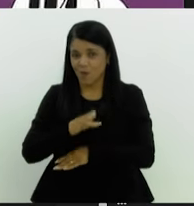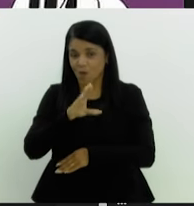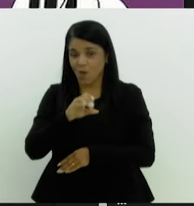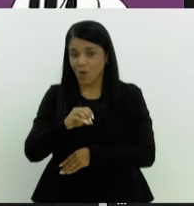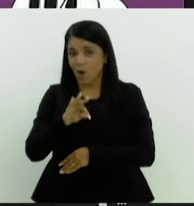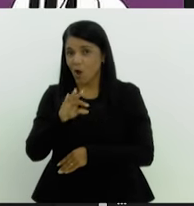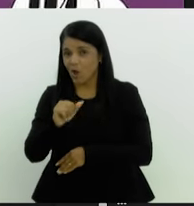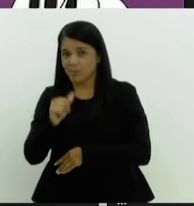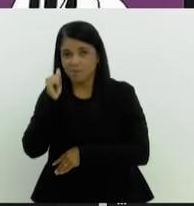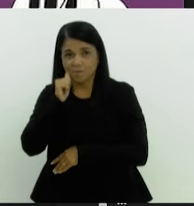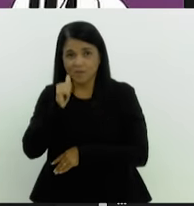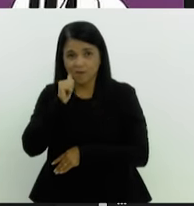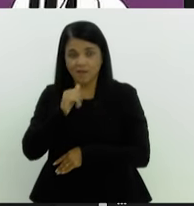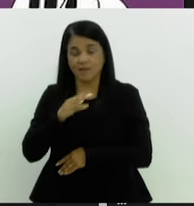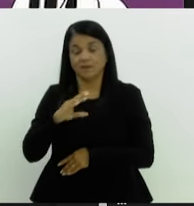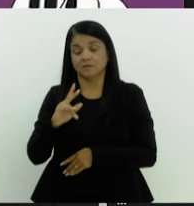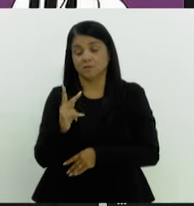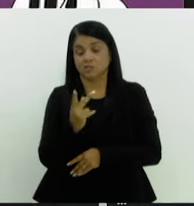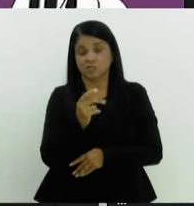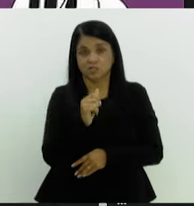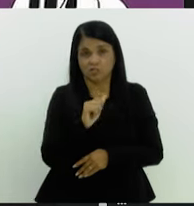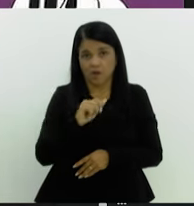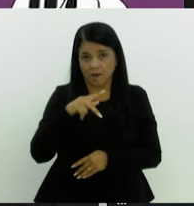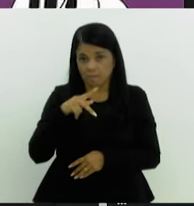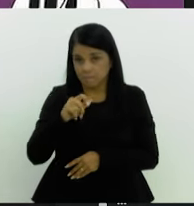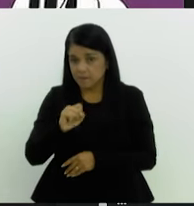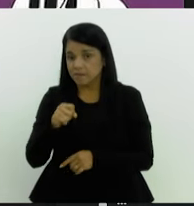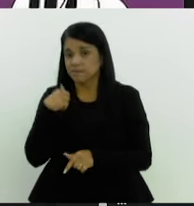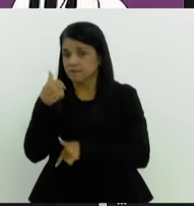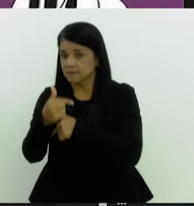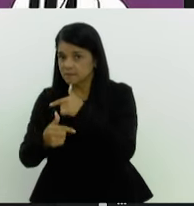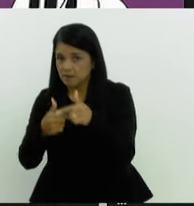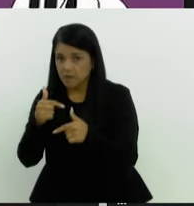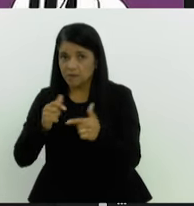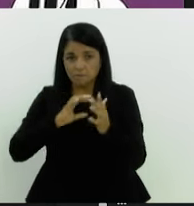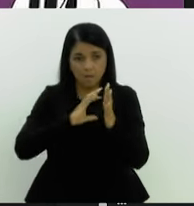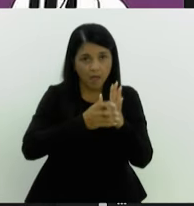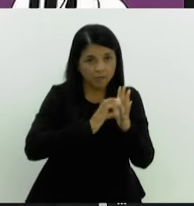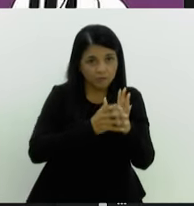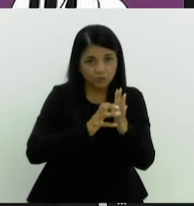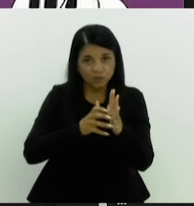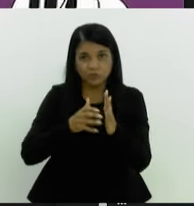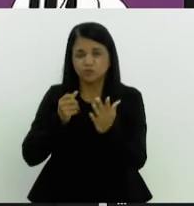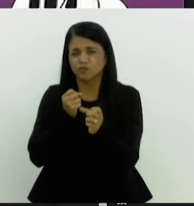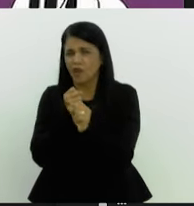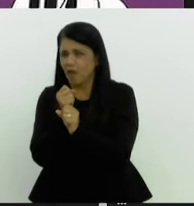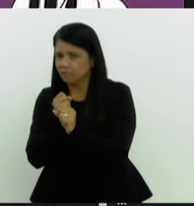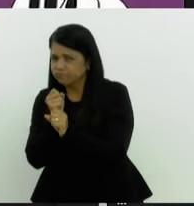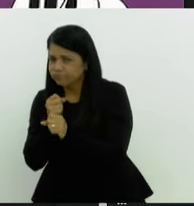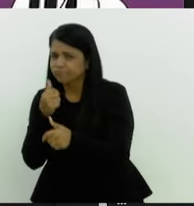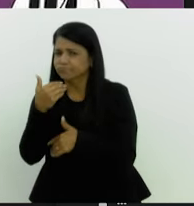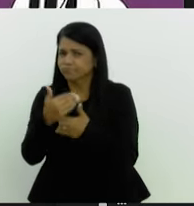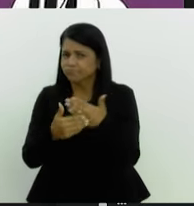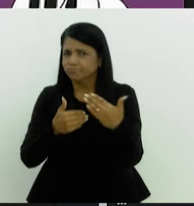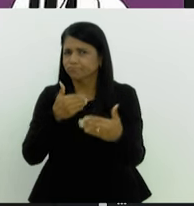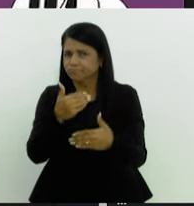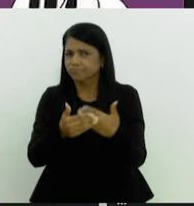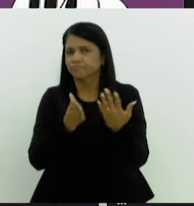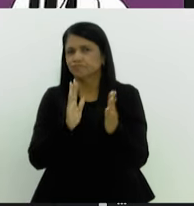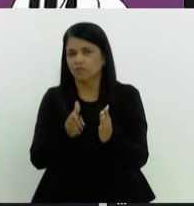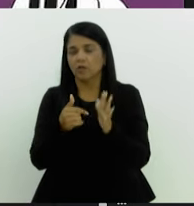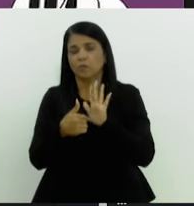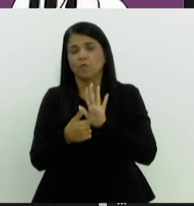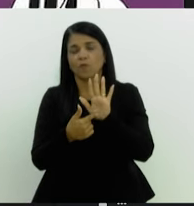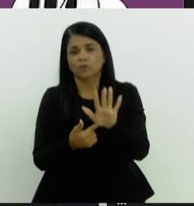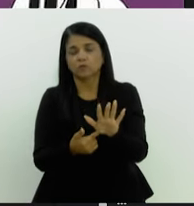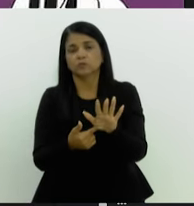respectivas chapas e nós já estamos trabalhando com os partidos políticos há bastante tempo e agora mesmo eu vou ressaltar